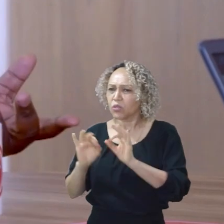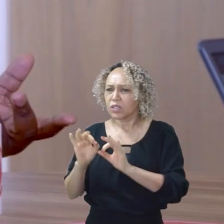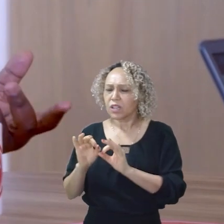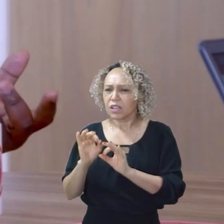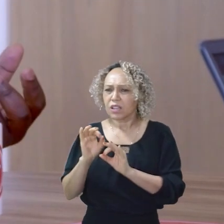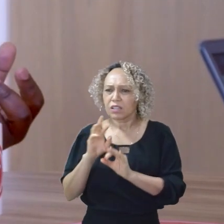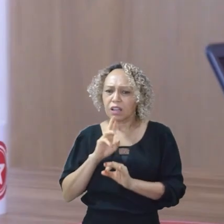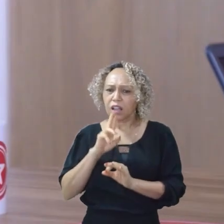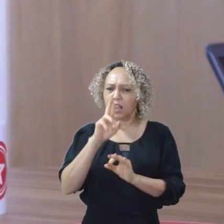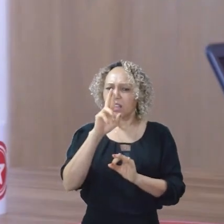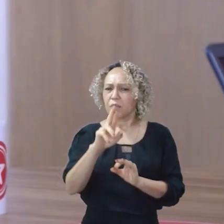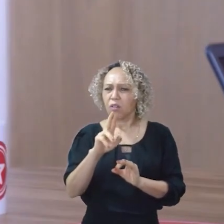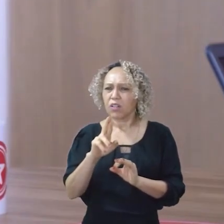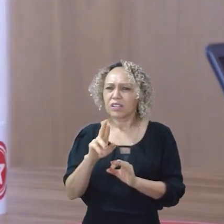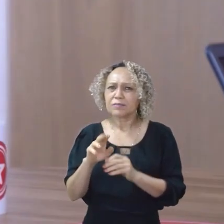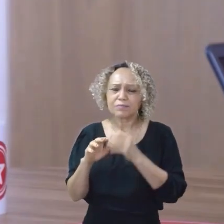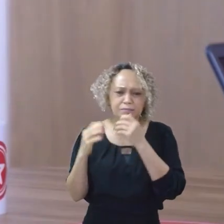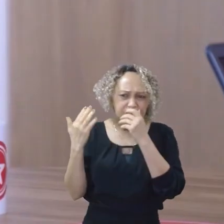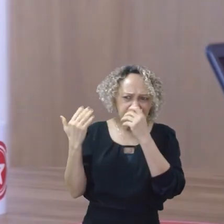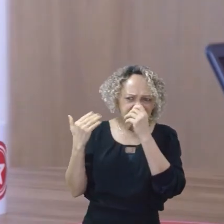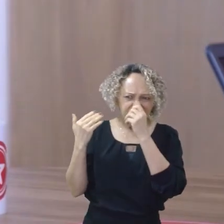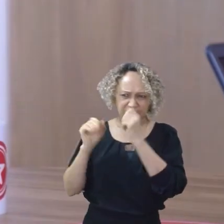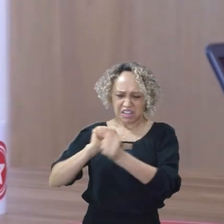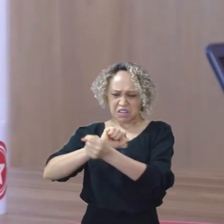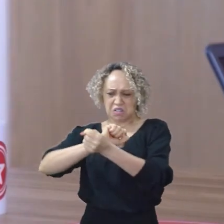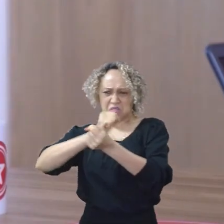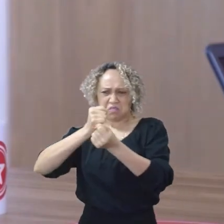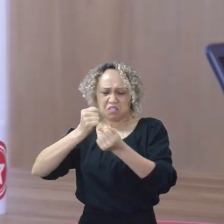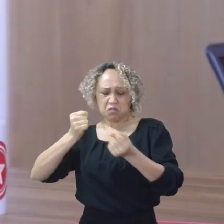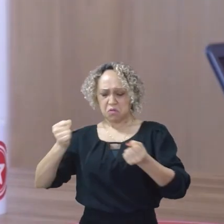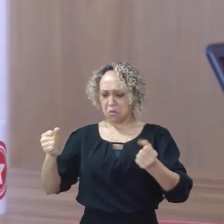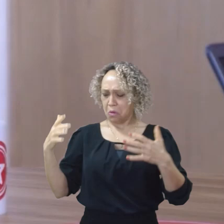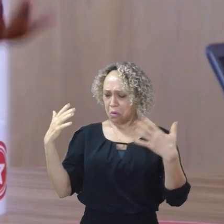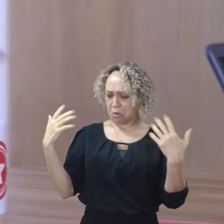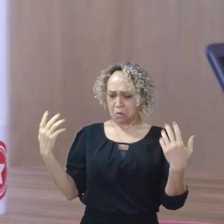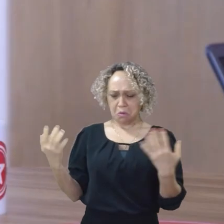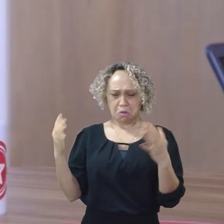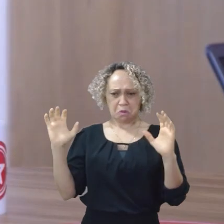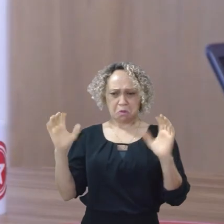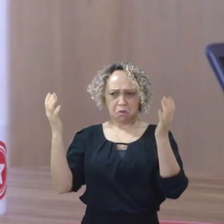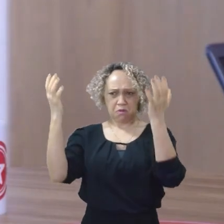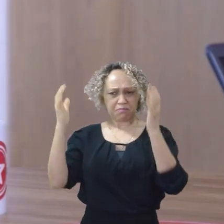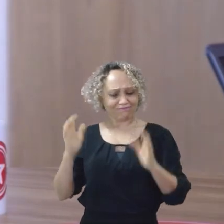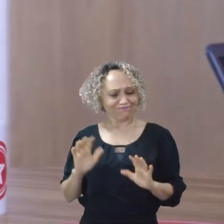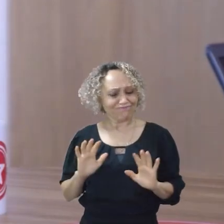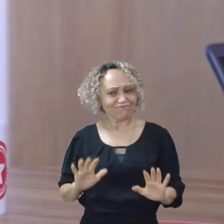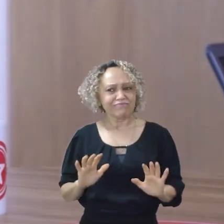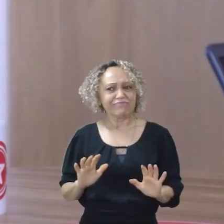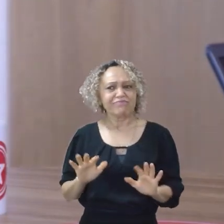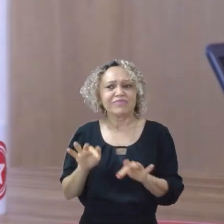está a resposta. Aquela euforia, aquela abolição que é tão louvada no